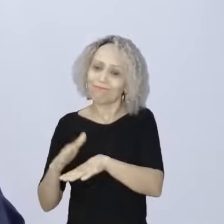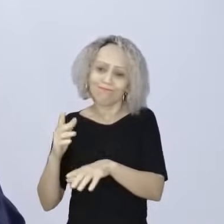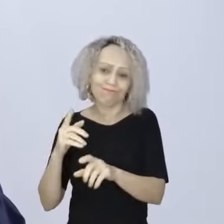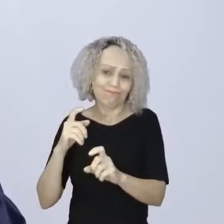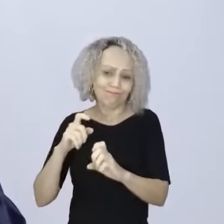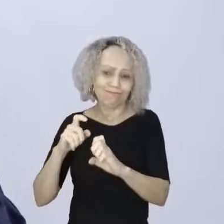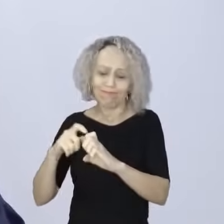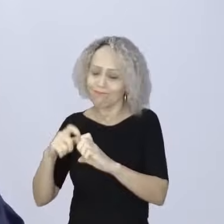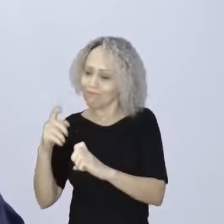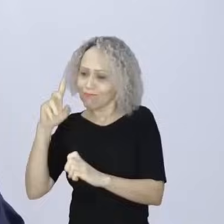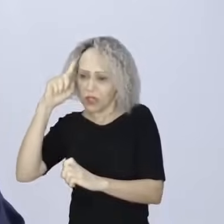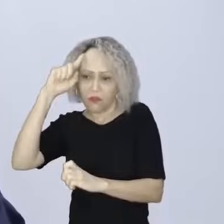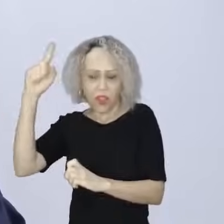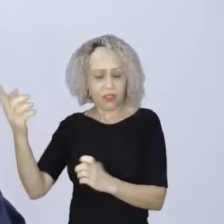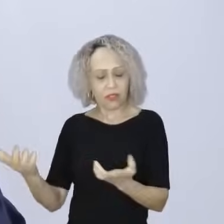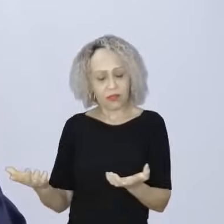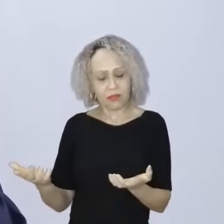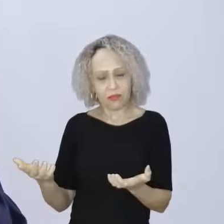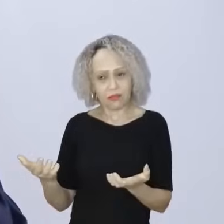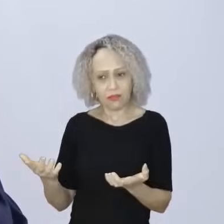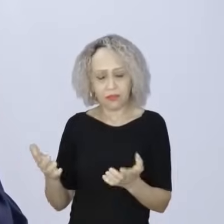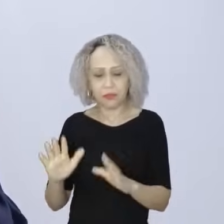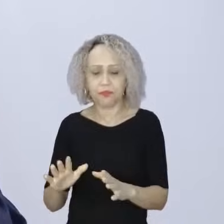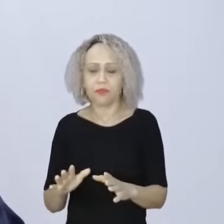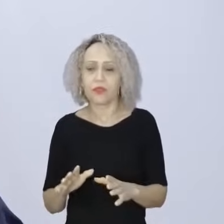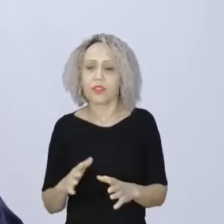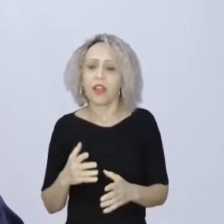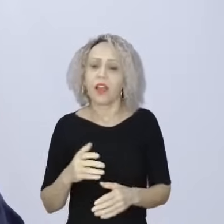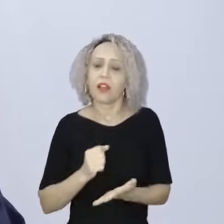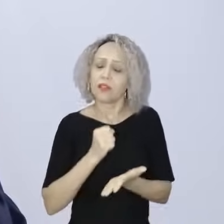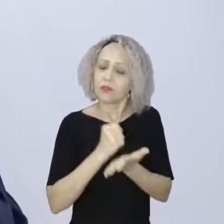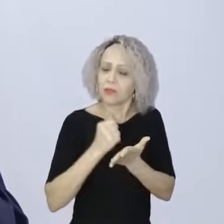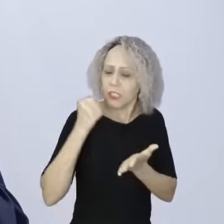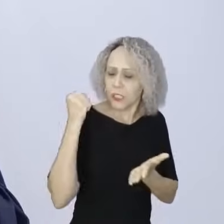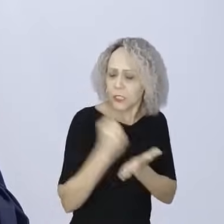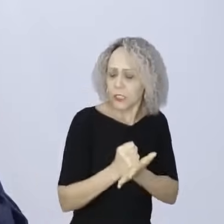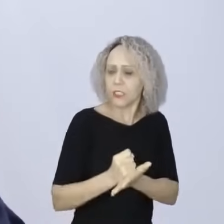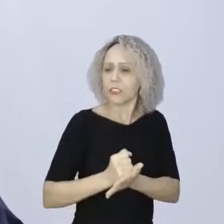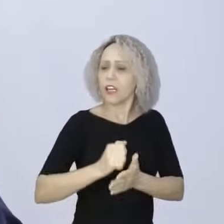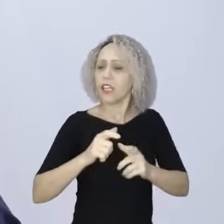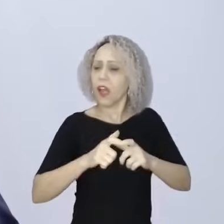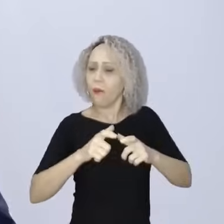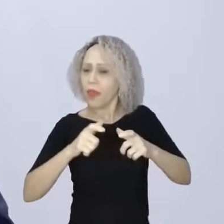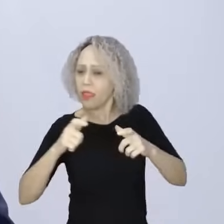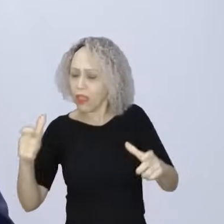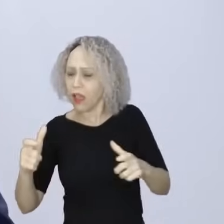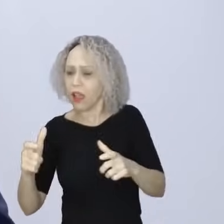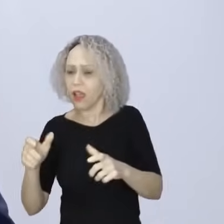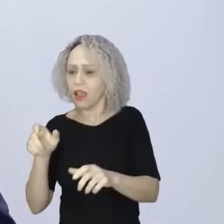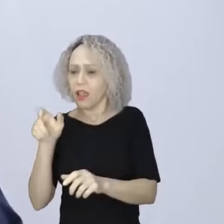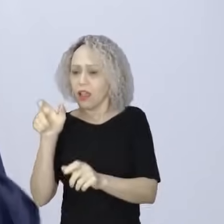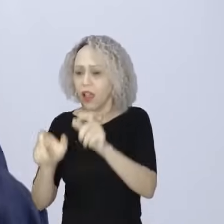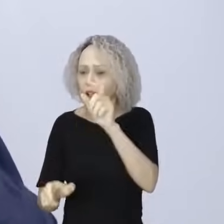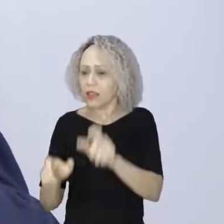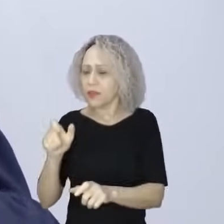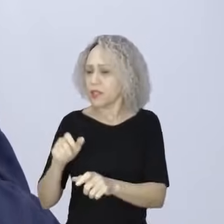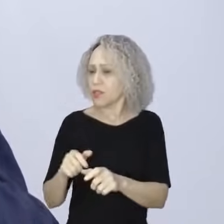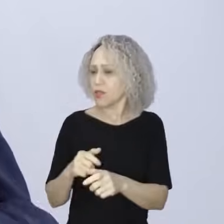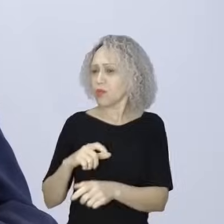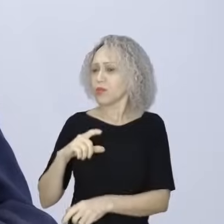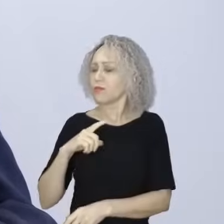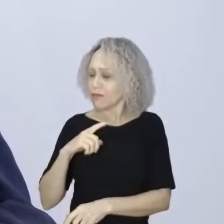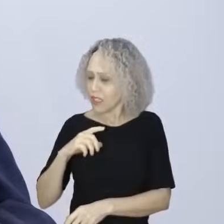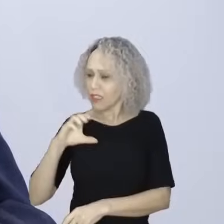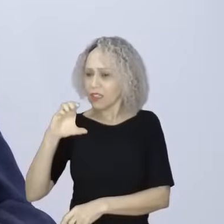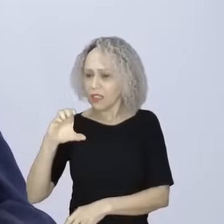formal, a economia rodar, aumentar o número de carteiras assinadas, aumentar as pessoas na CLT e,